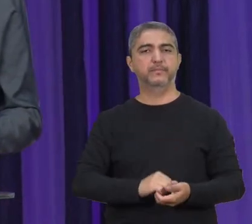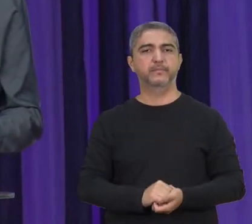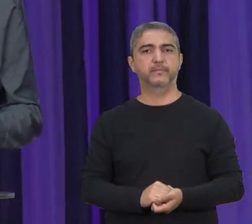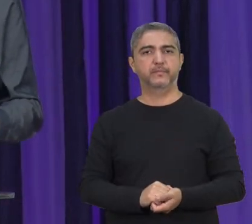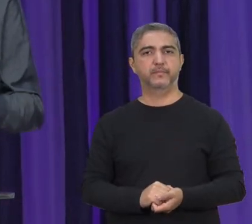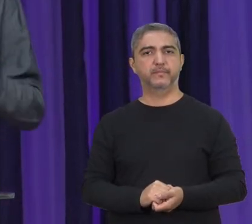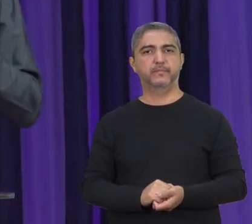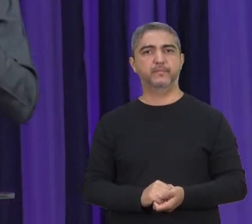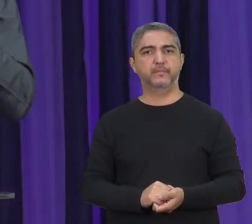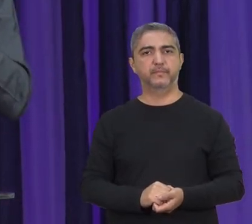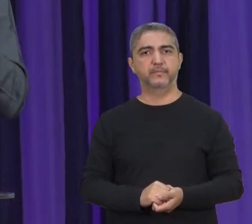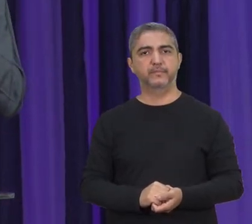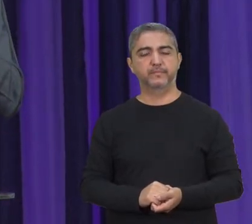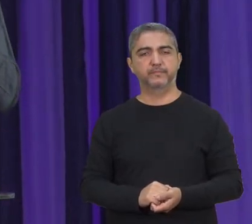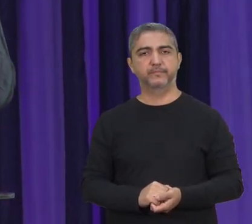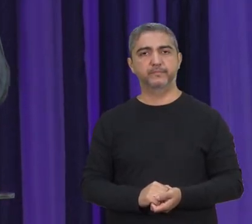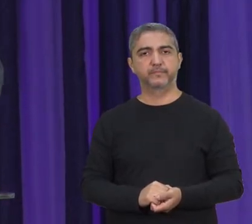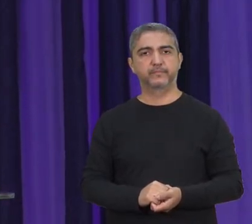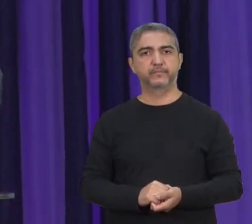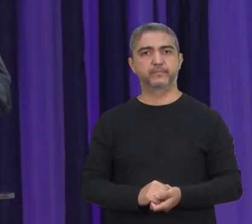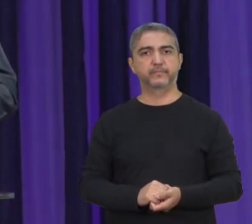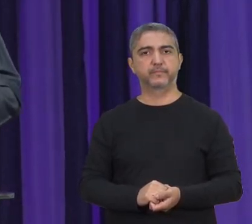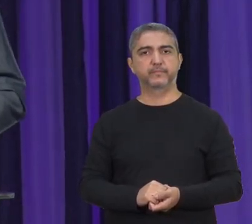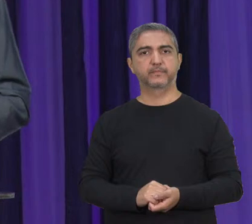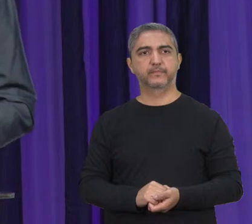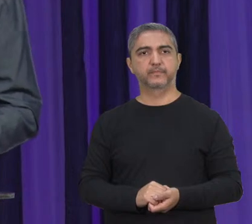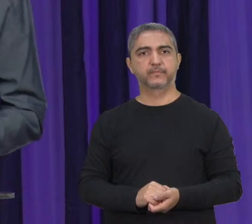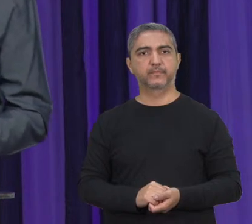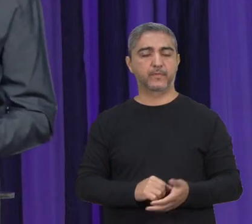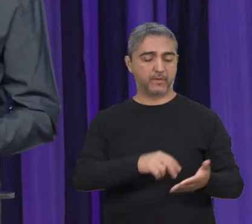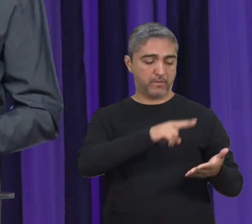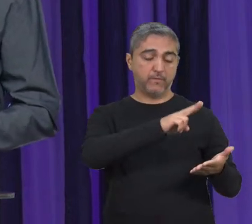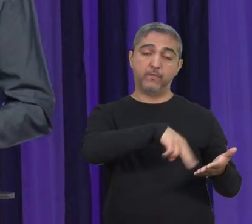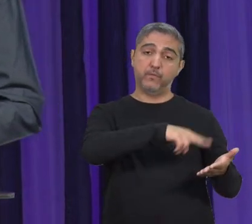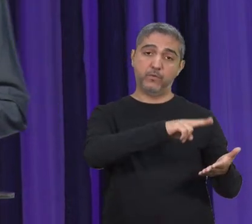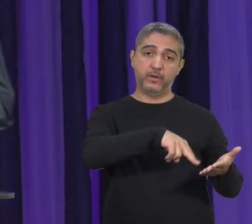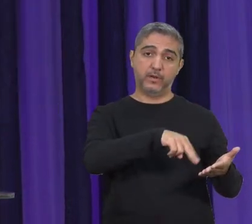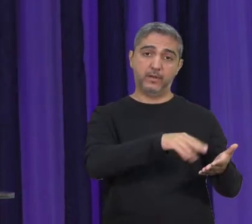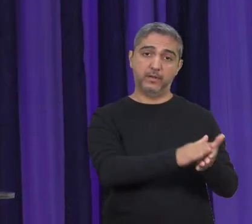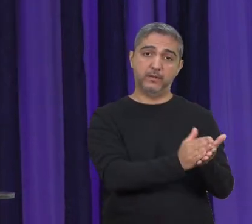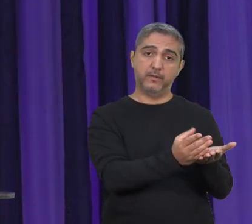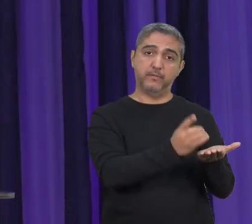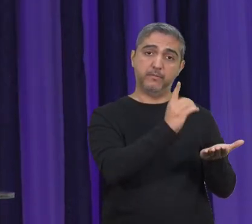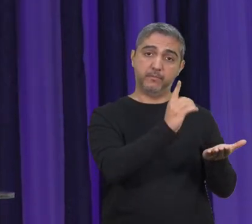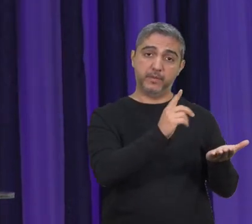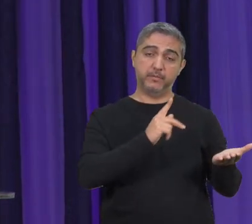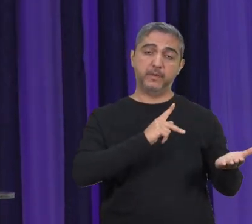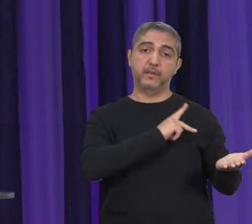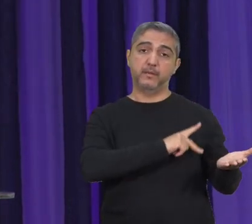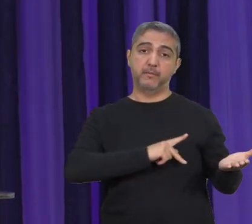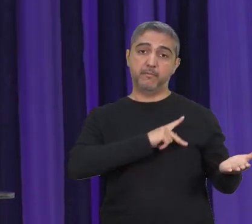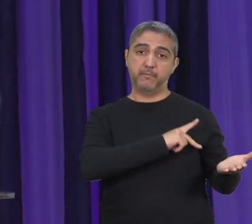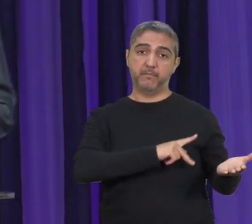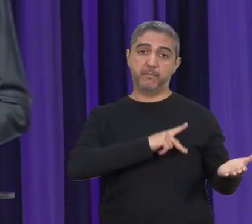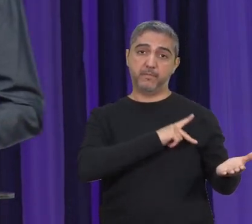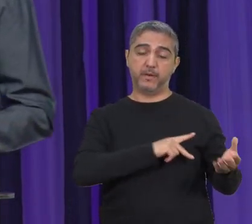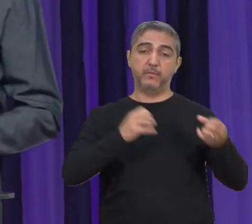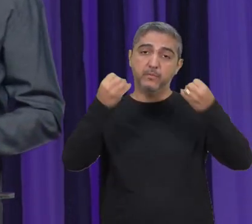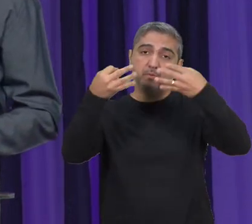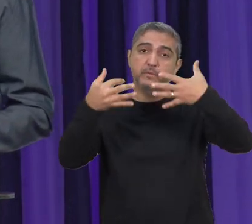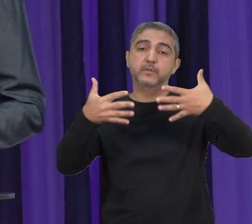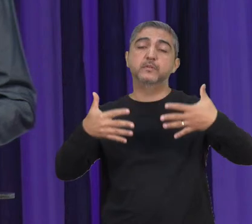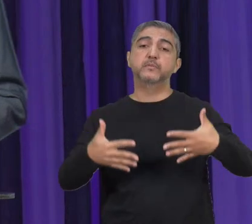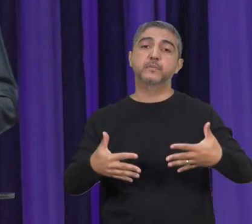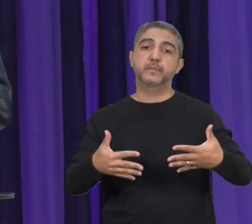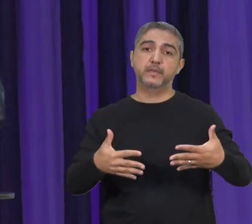Nós vamos pegar principalmente o que o apóstolo Paulo diz em duas de suas